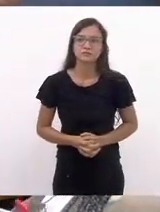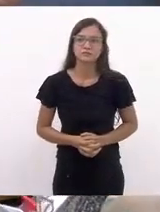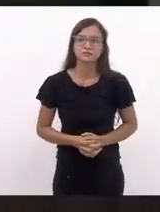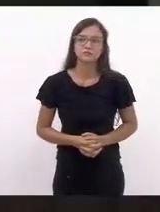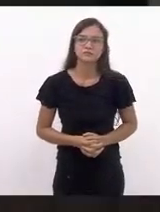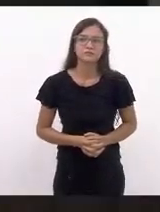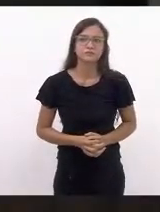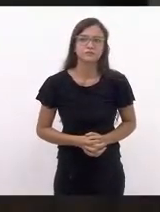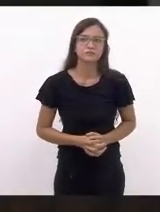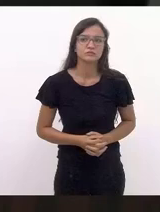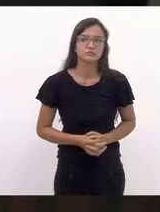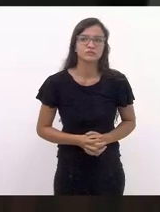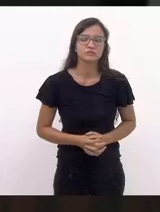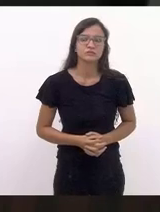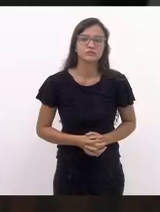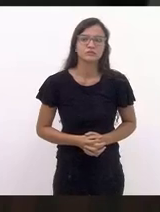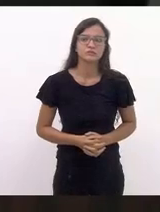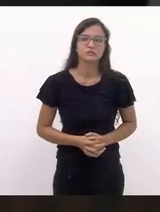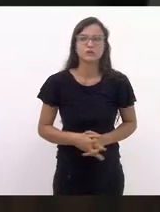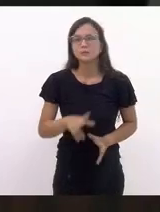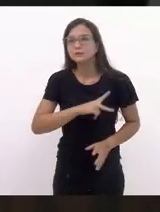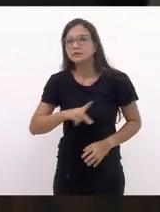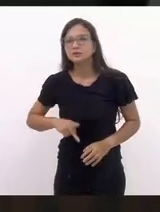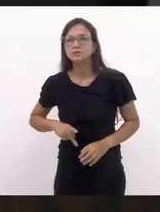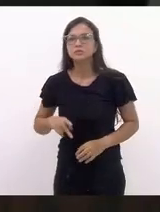precisamos trabalho saudade